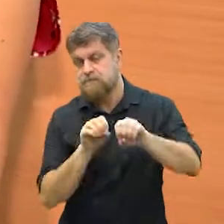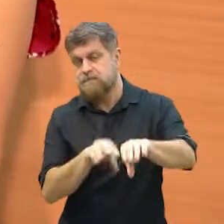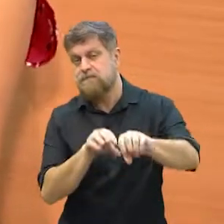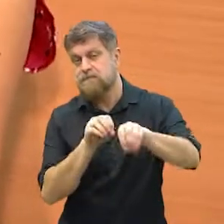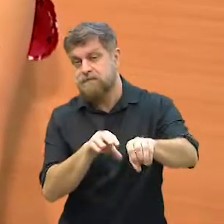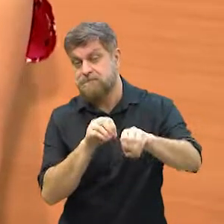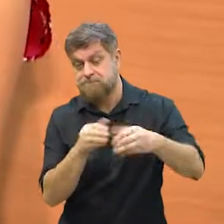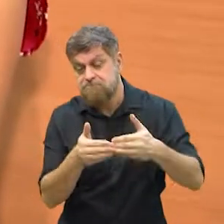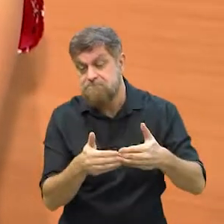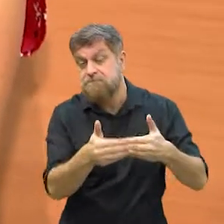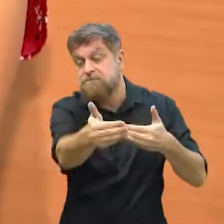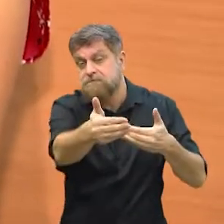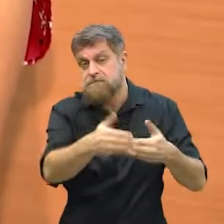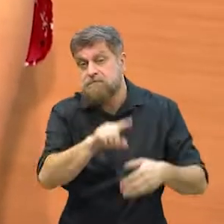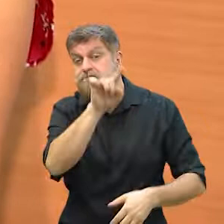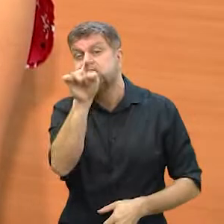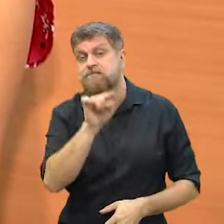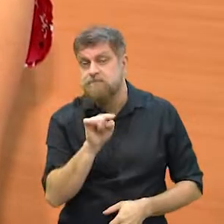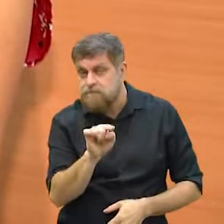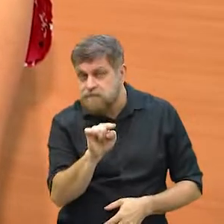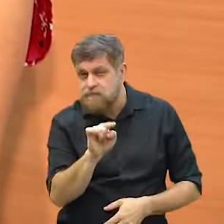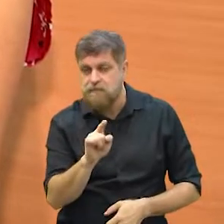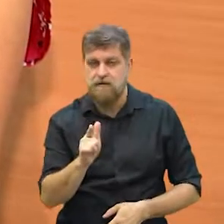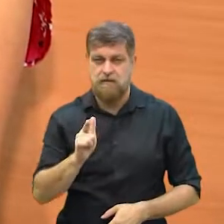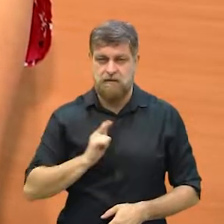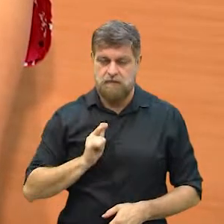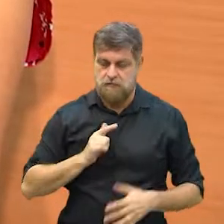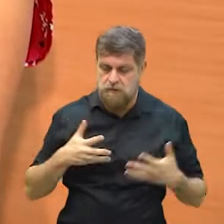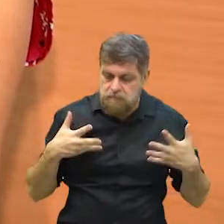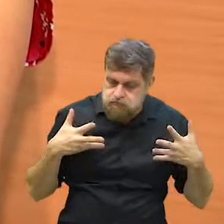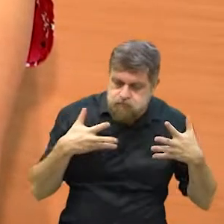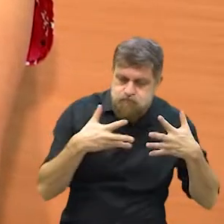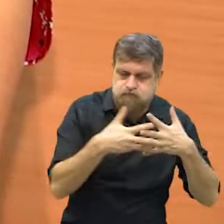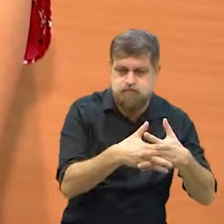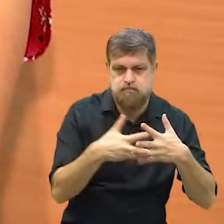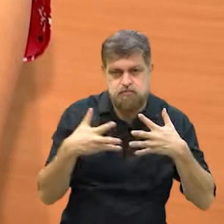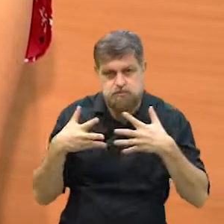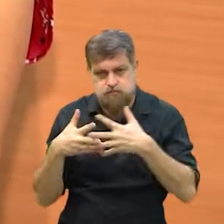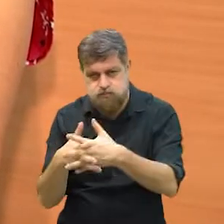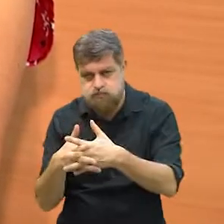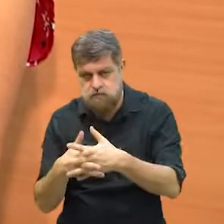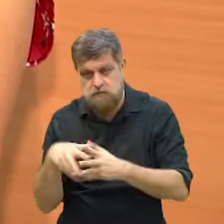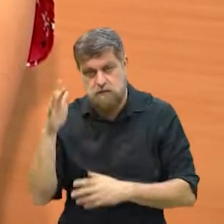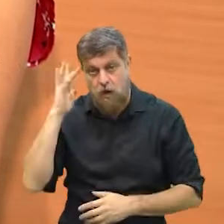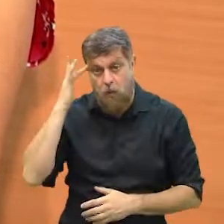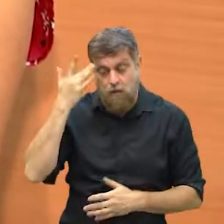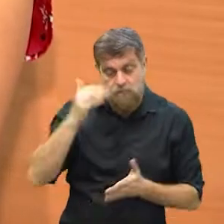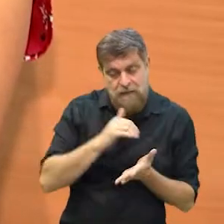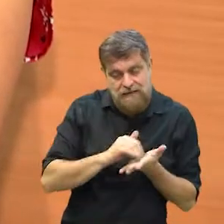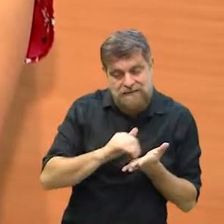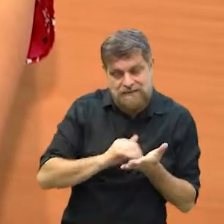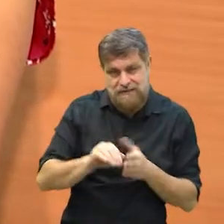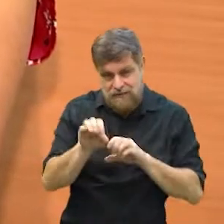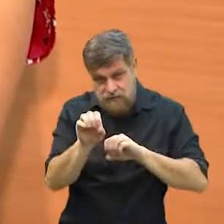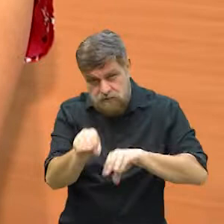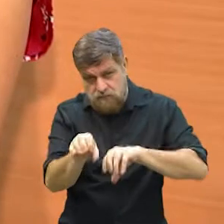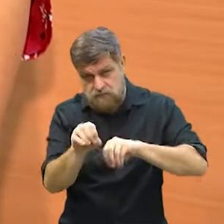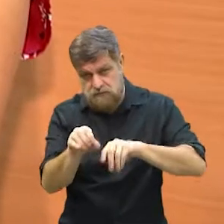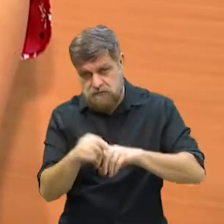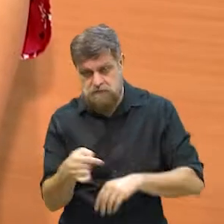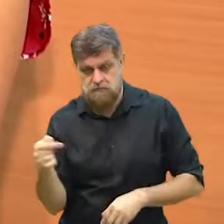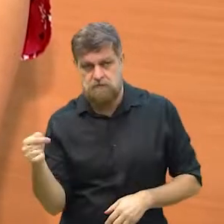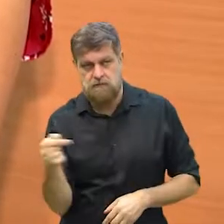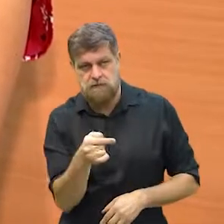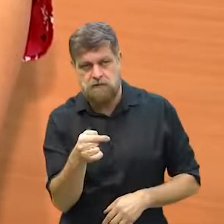o ensino, né? Então, é uma situação muito, muito complexa. Agora, eu acho que a Secretaria de Educação,